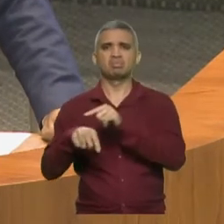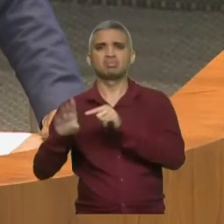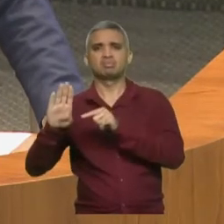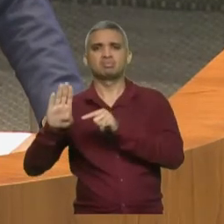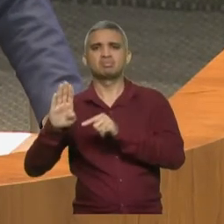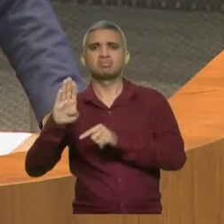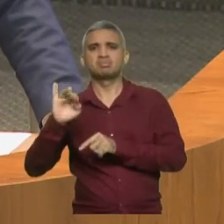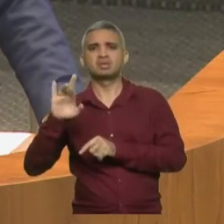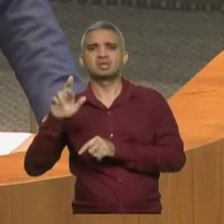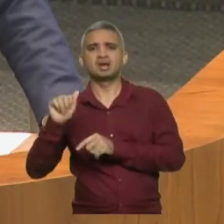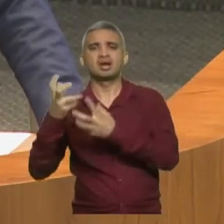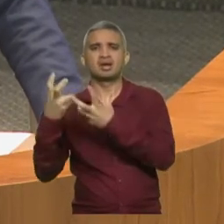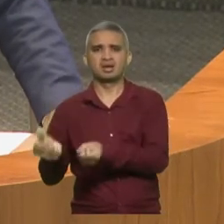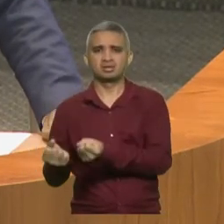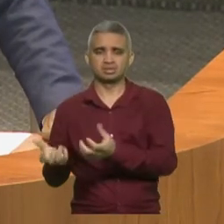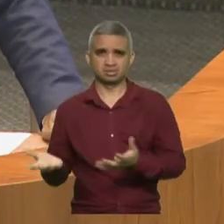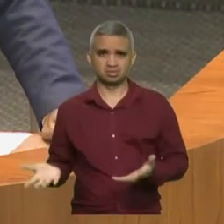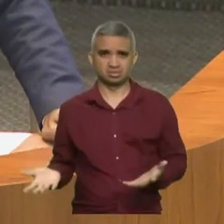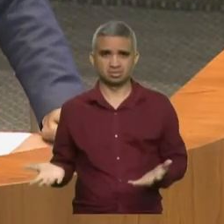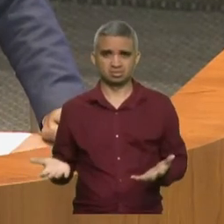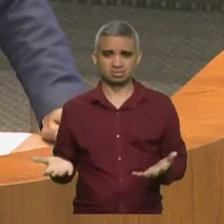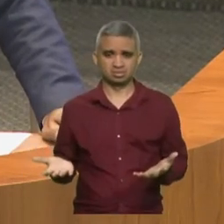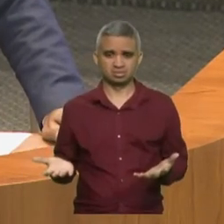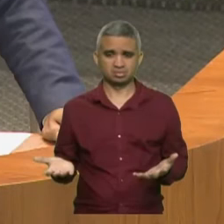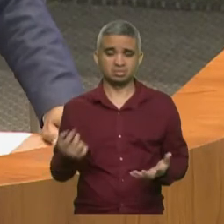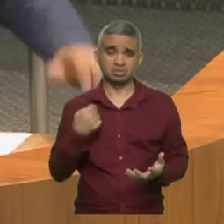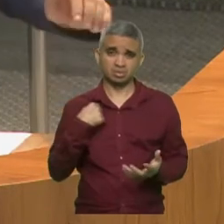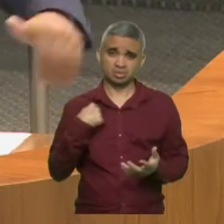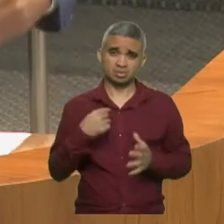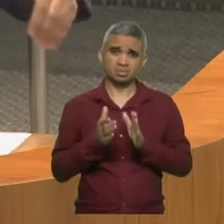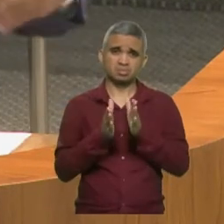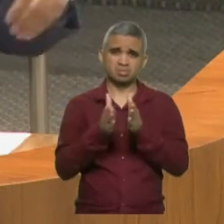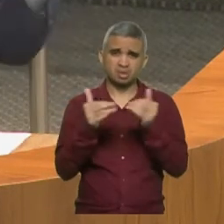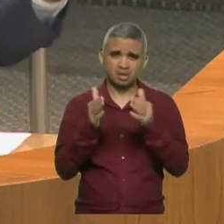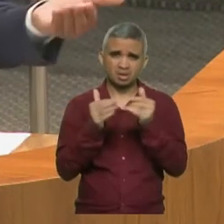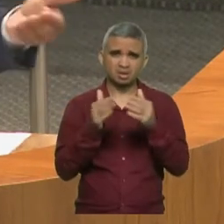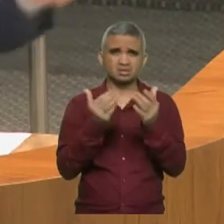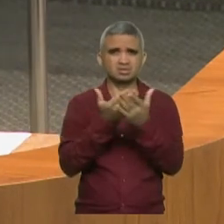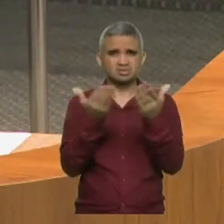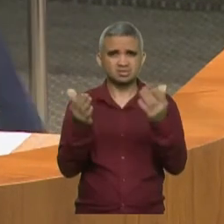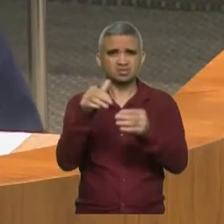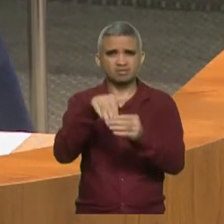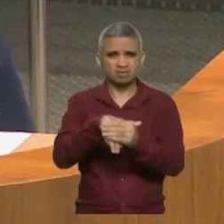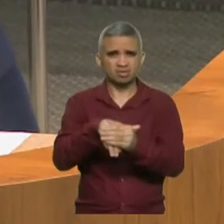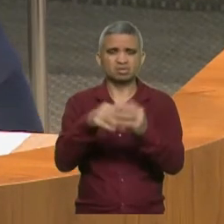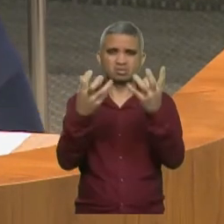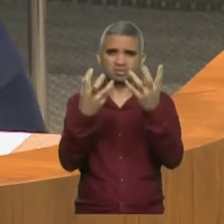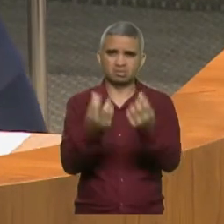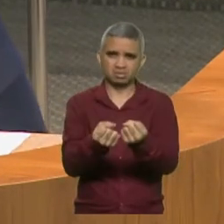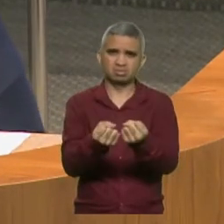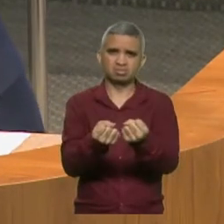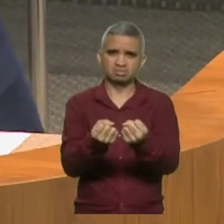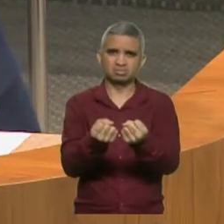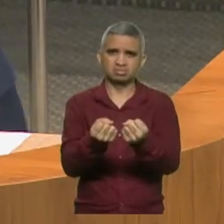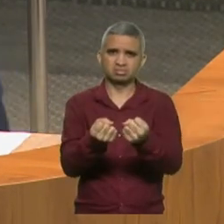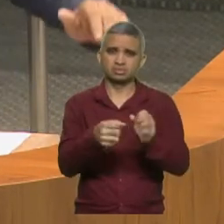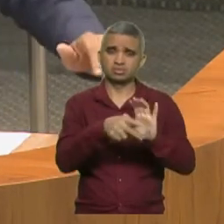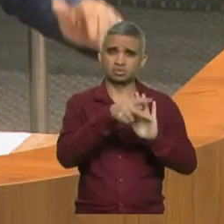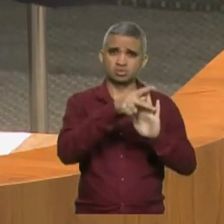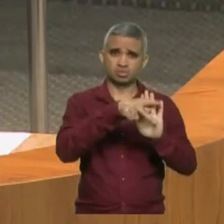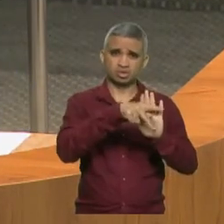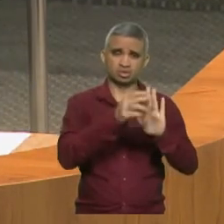todos, que todos votem favoravelmente ao projeto, nós estamos apresentando também, já que o nosso projeto está